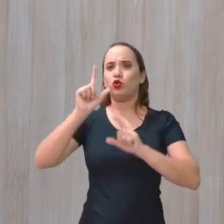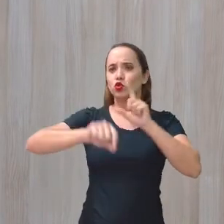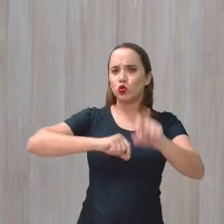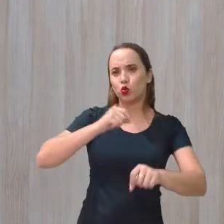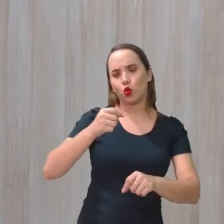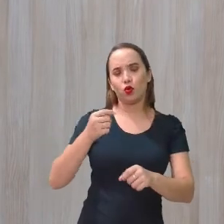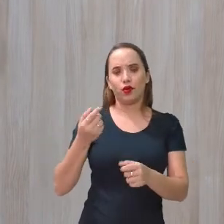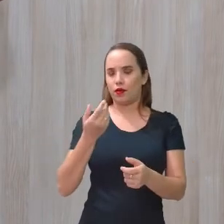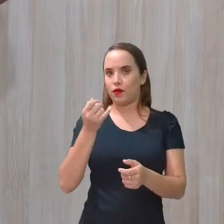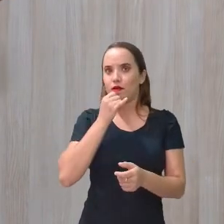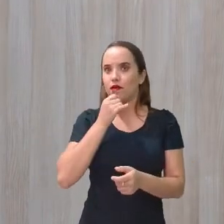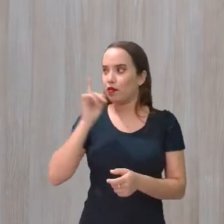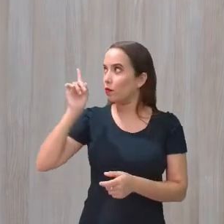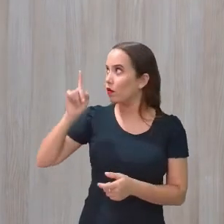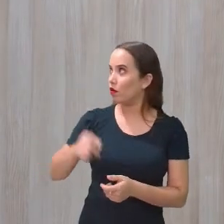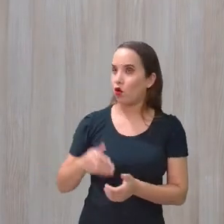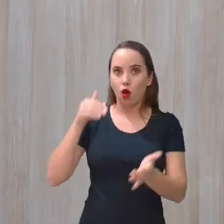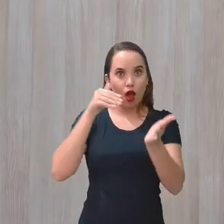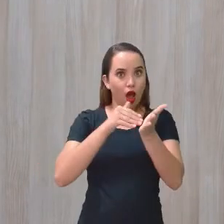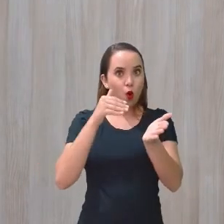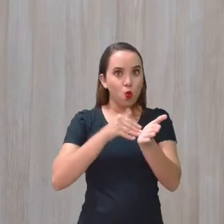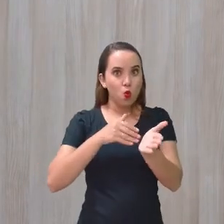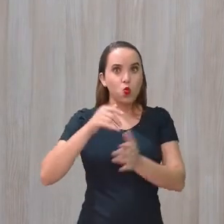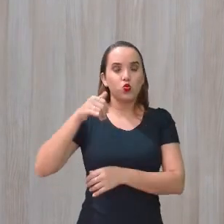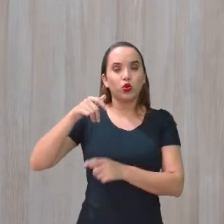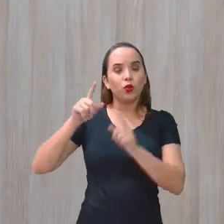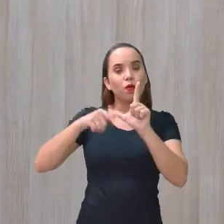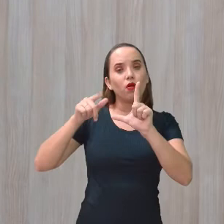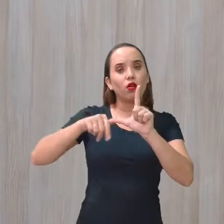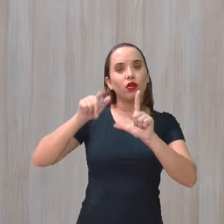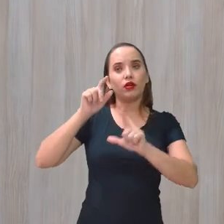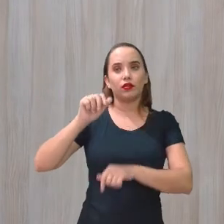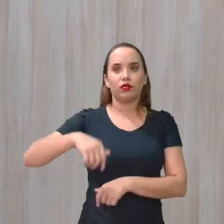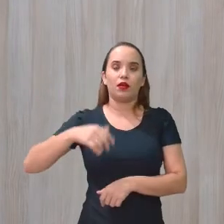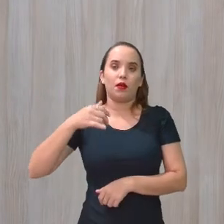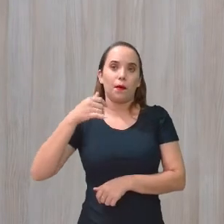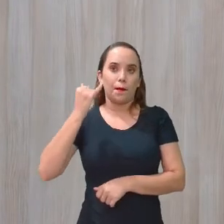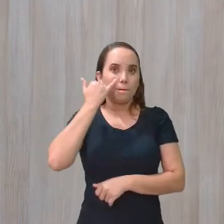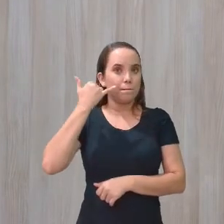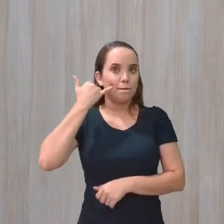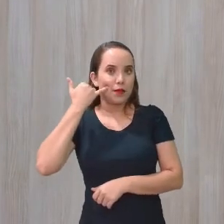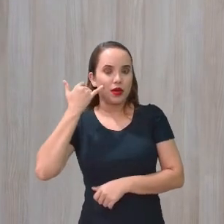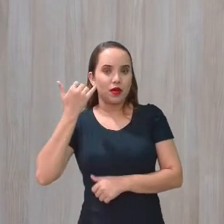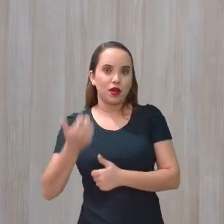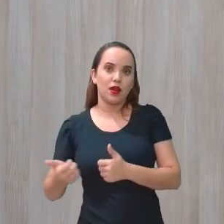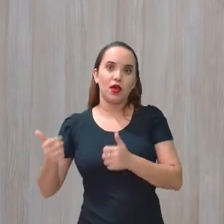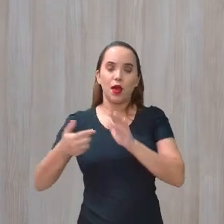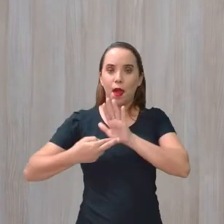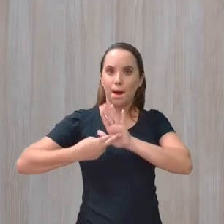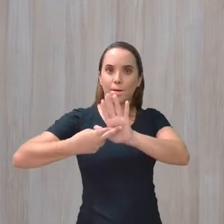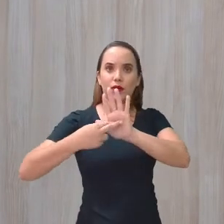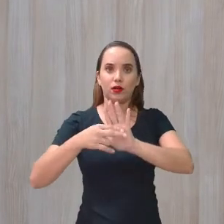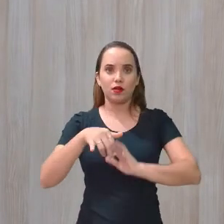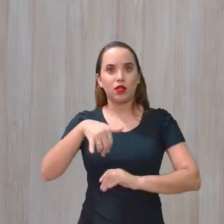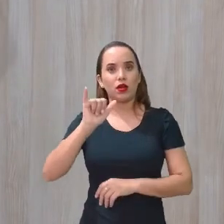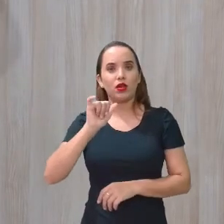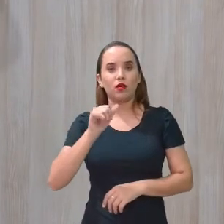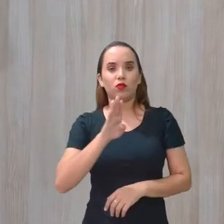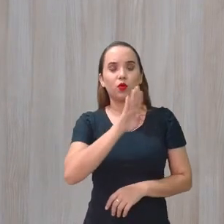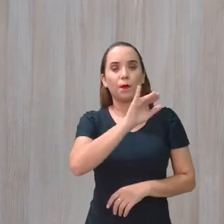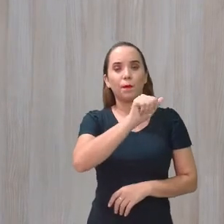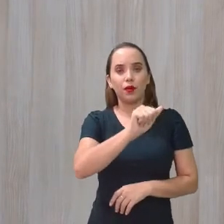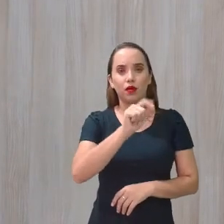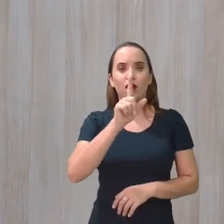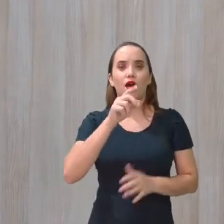exemplo, a última letra. Então a idade de Billy eu vou chamar de Y, a idade de Bia eu vou chamar de A. Chamando dessas letras aí, como